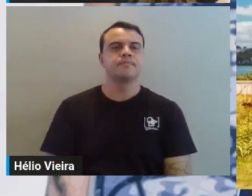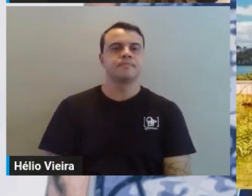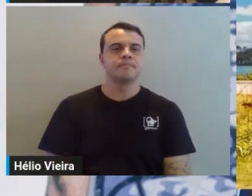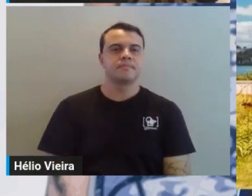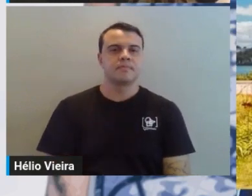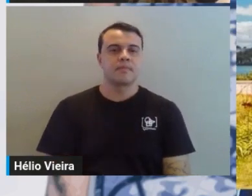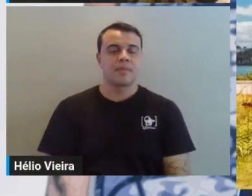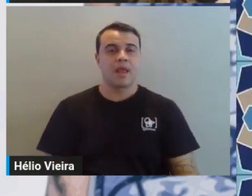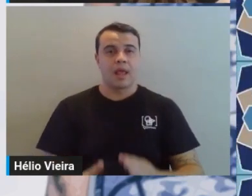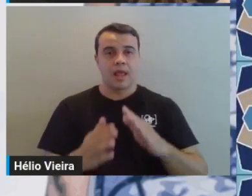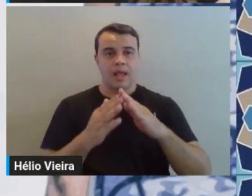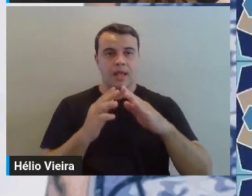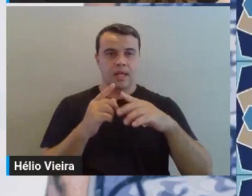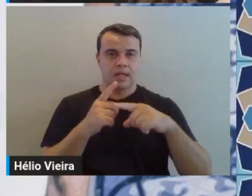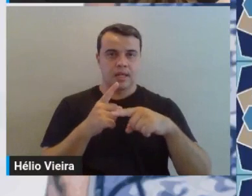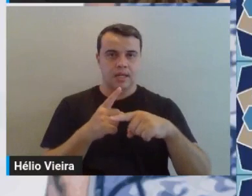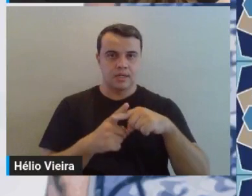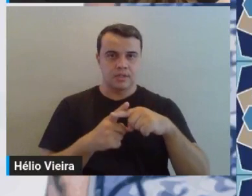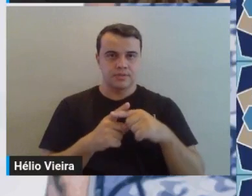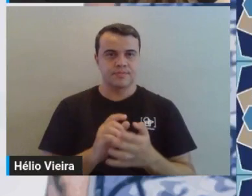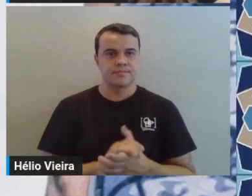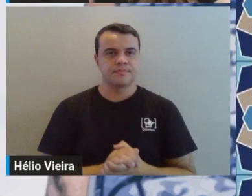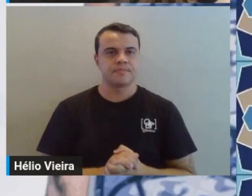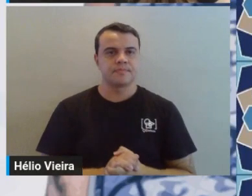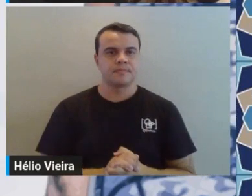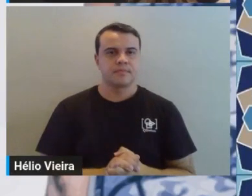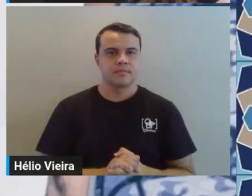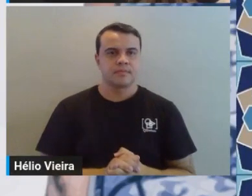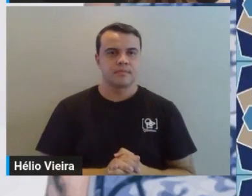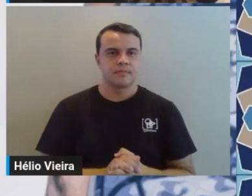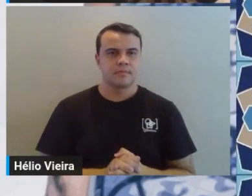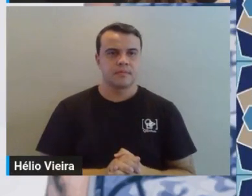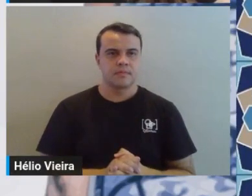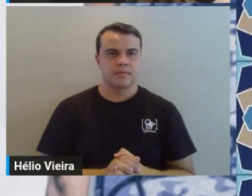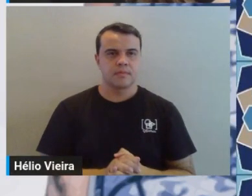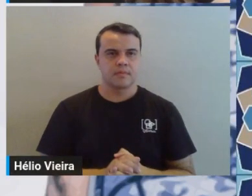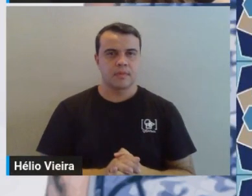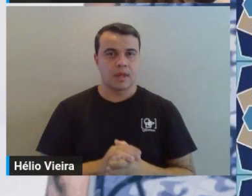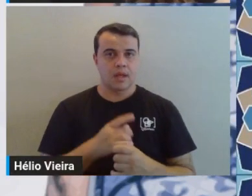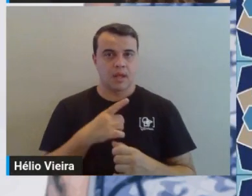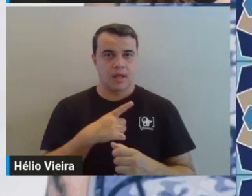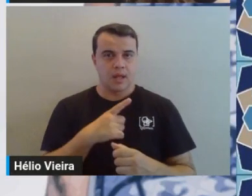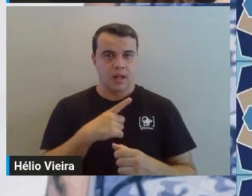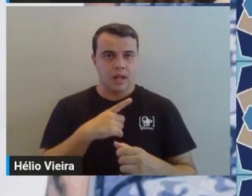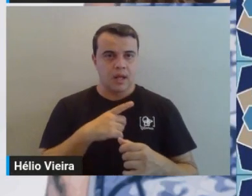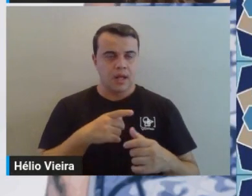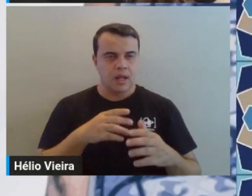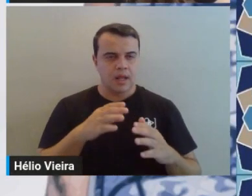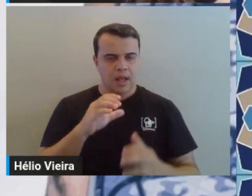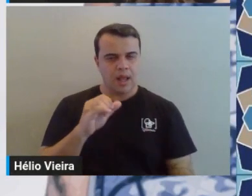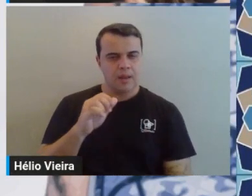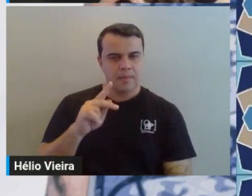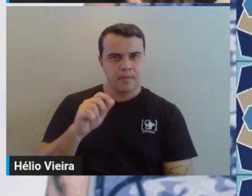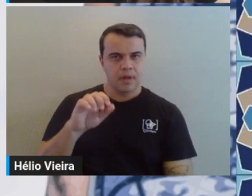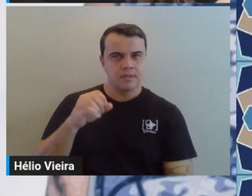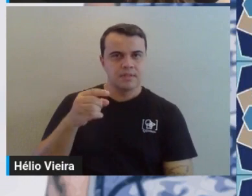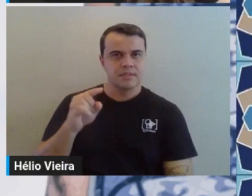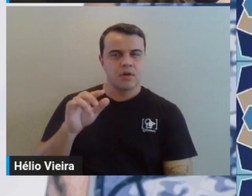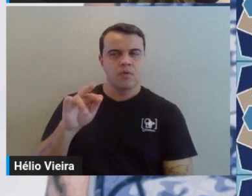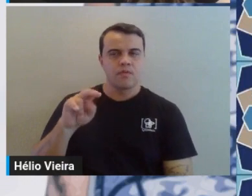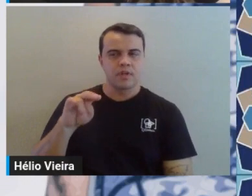A Igrejinha, ela se torna capela São Francisco de Assis